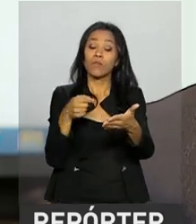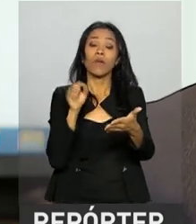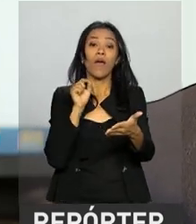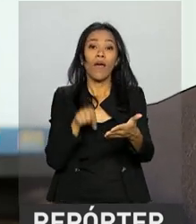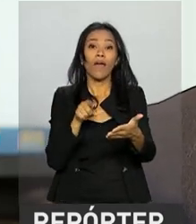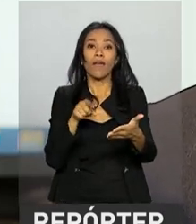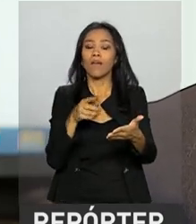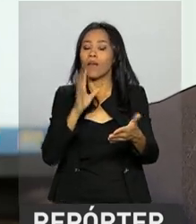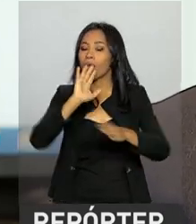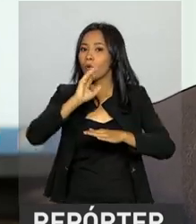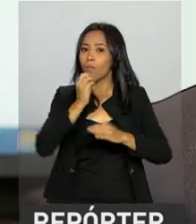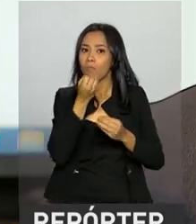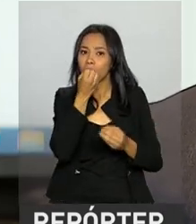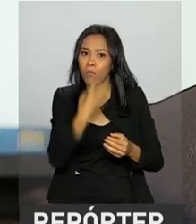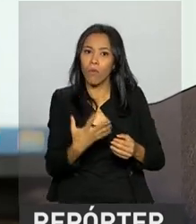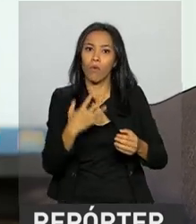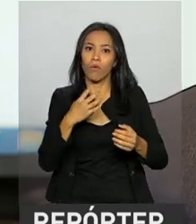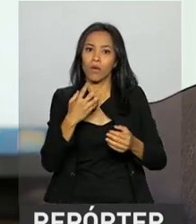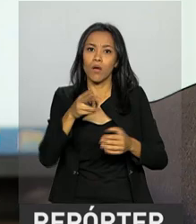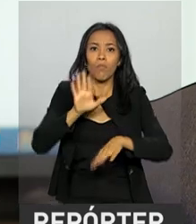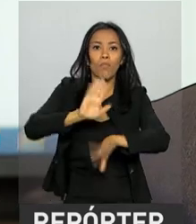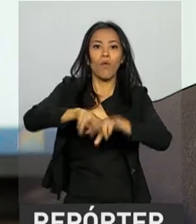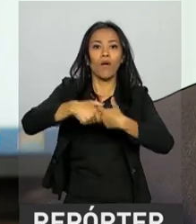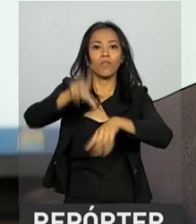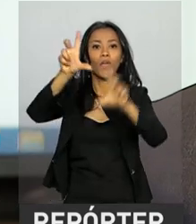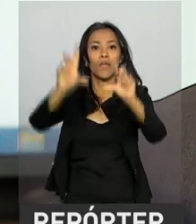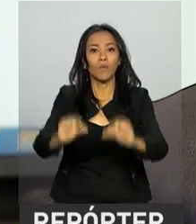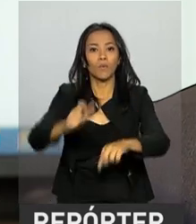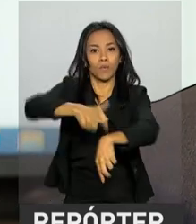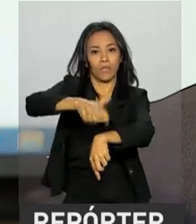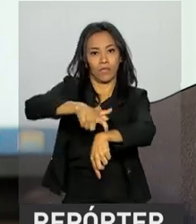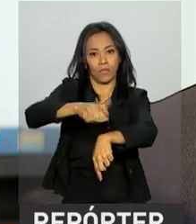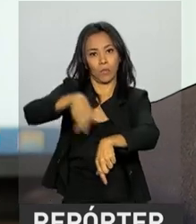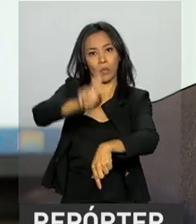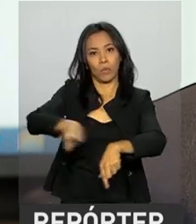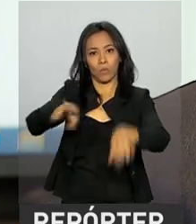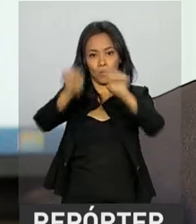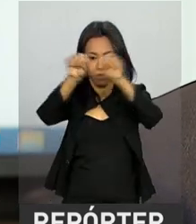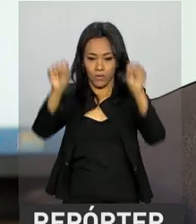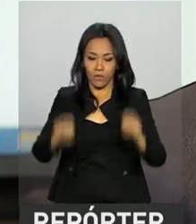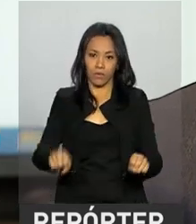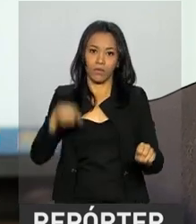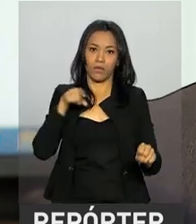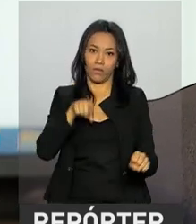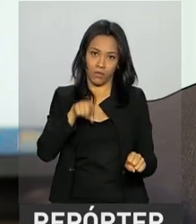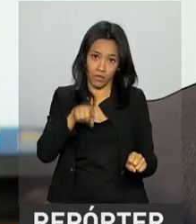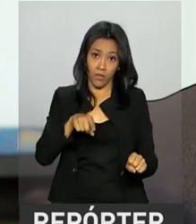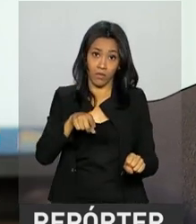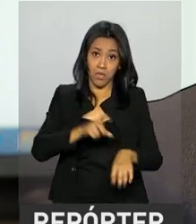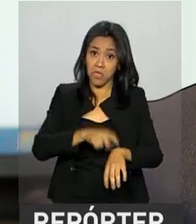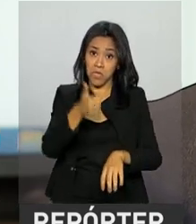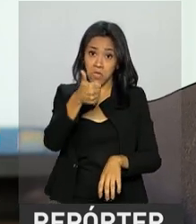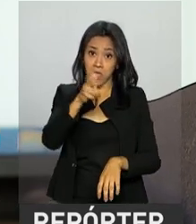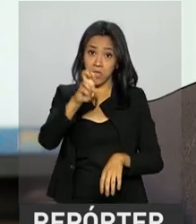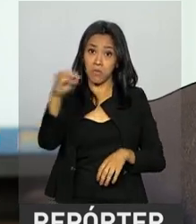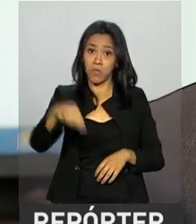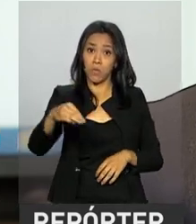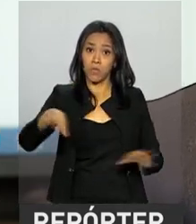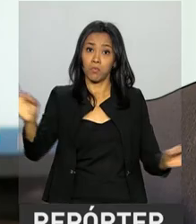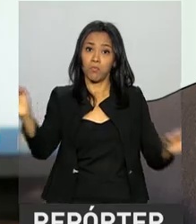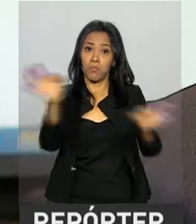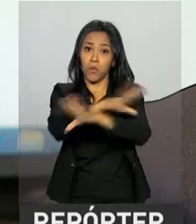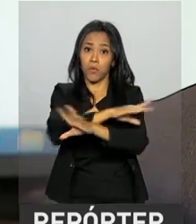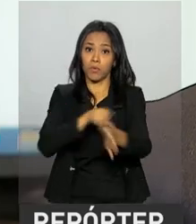vantagem muito grande em termos de tempo já que o licitante pode em apenas 15 minutos a concluir